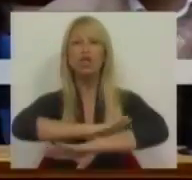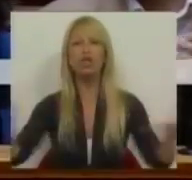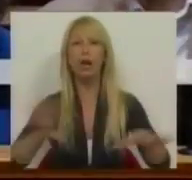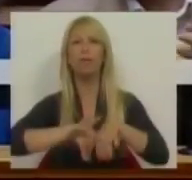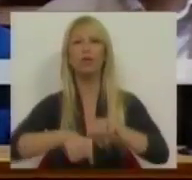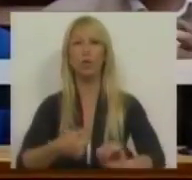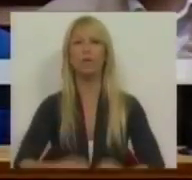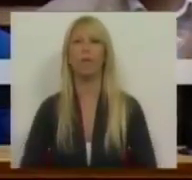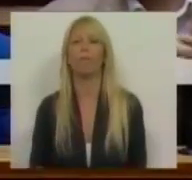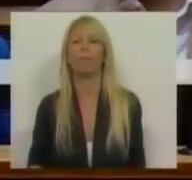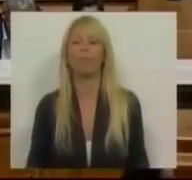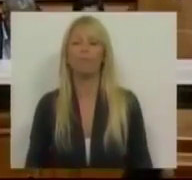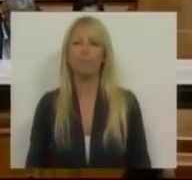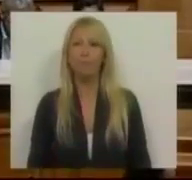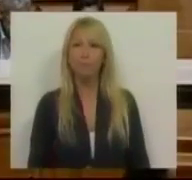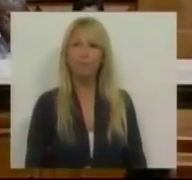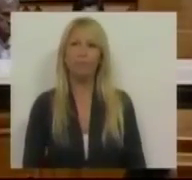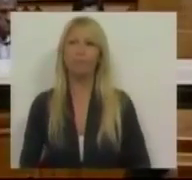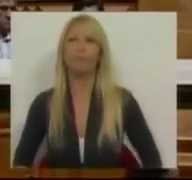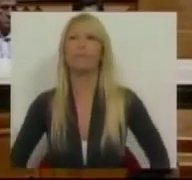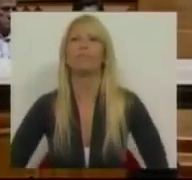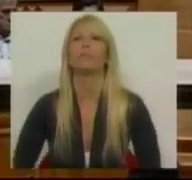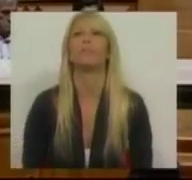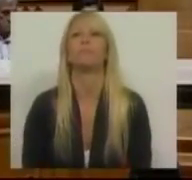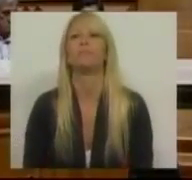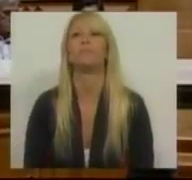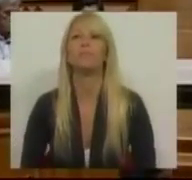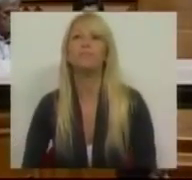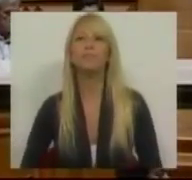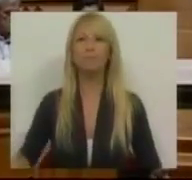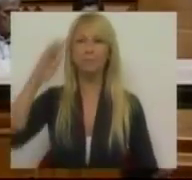A próxima